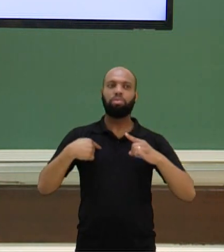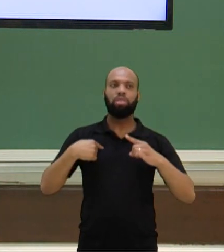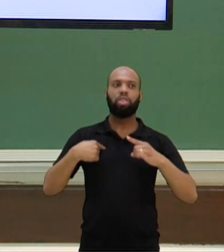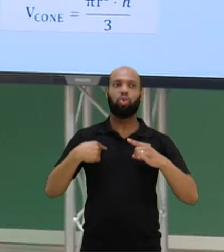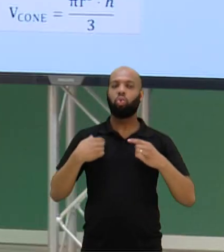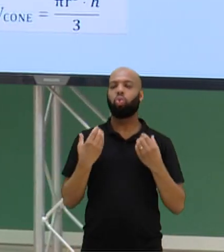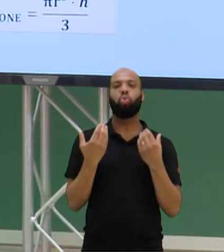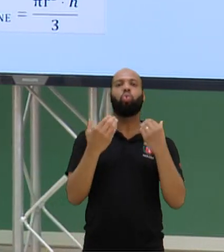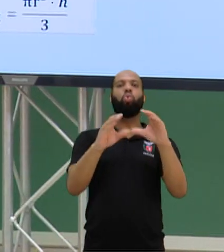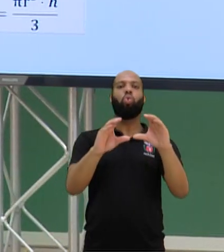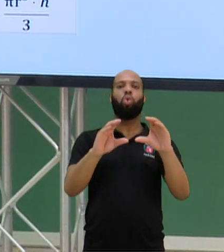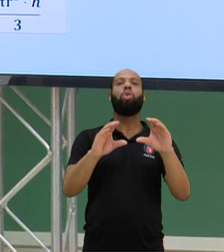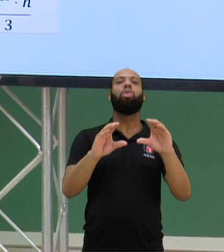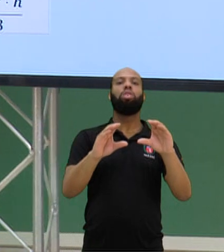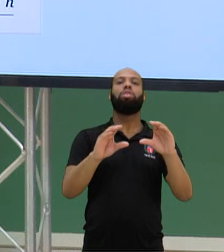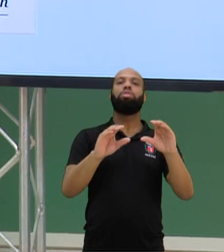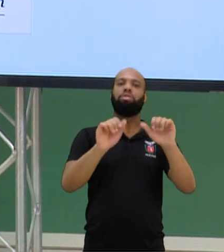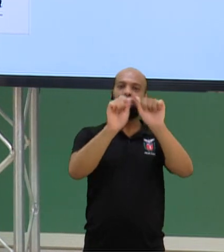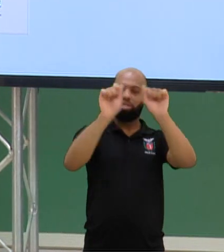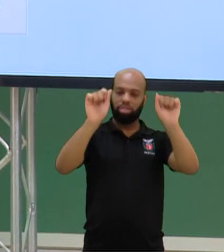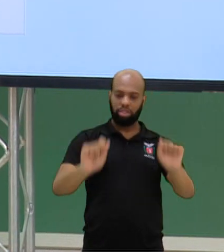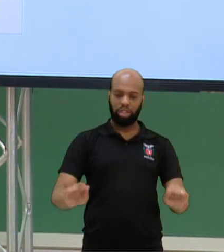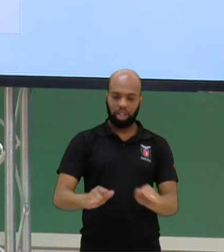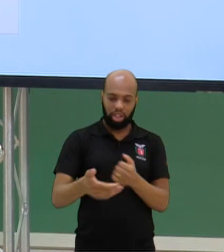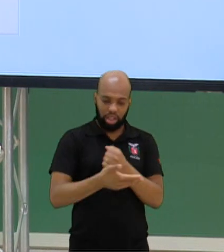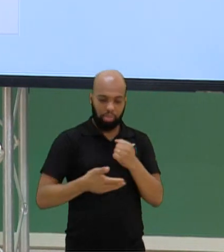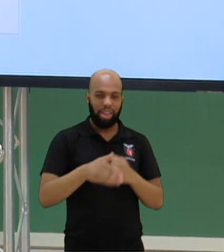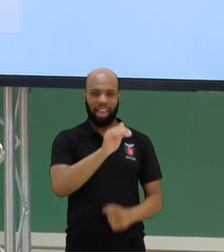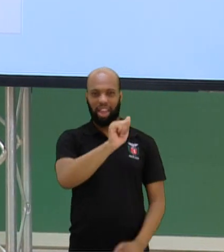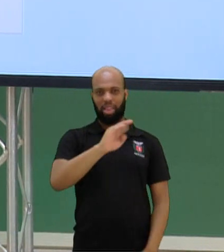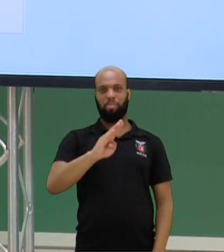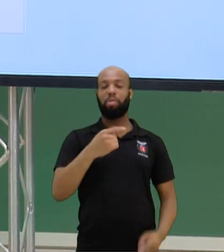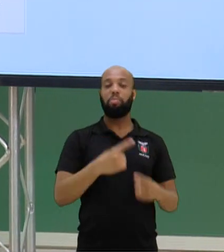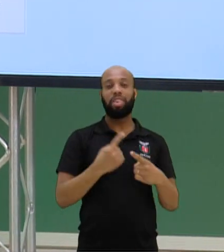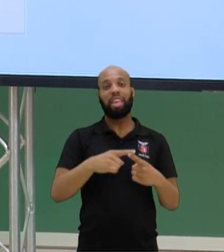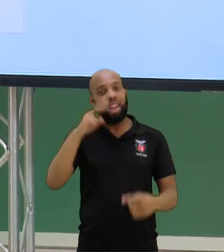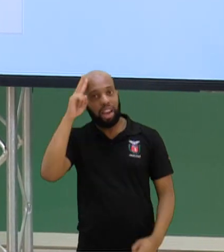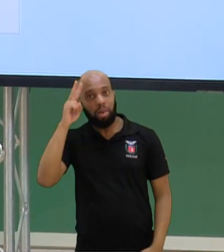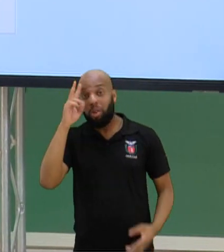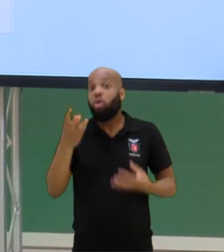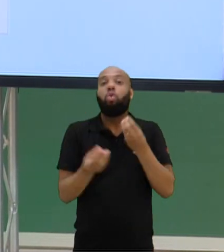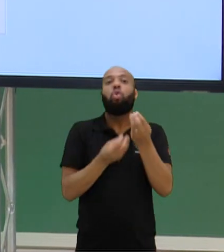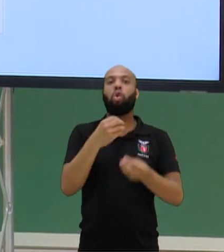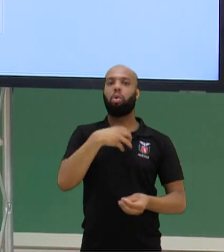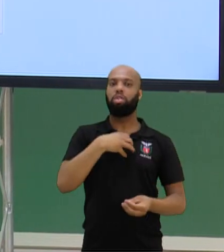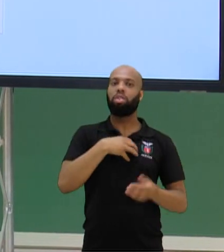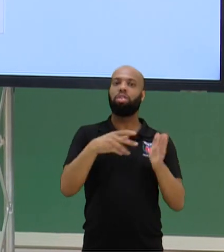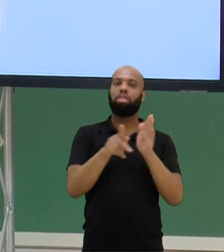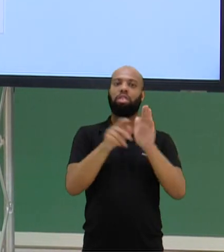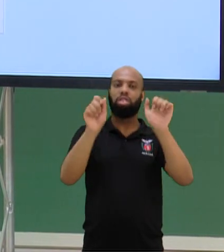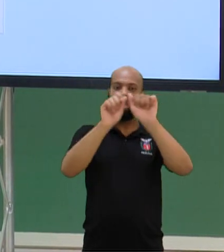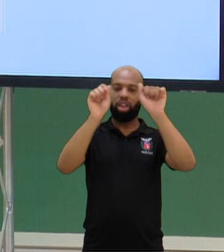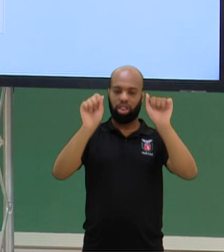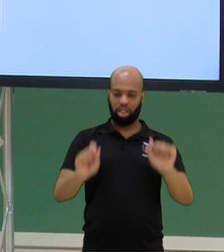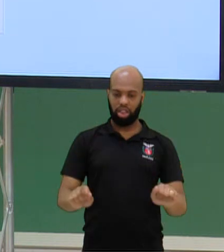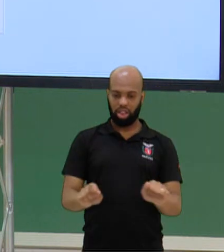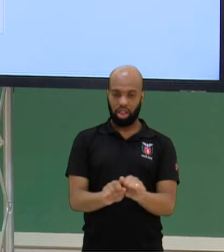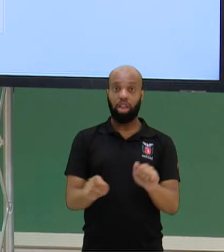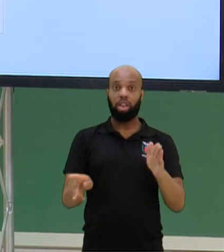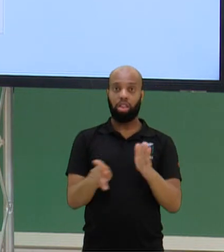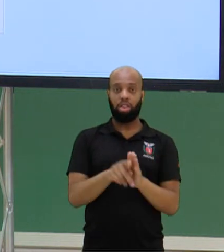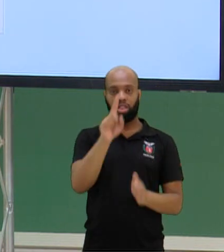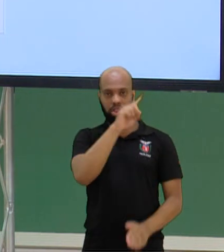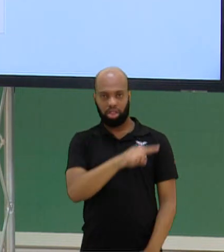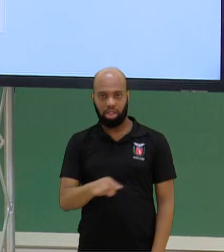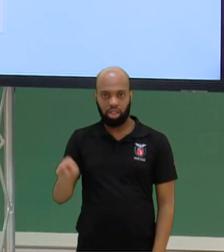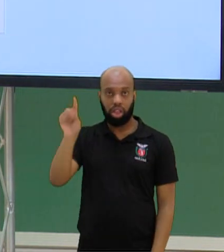a área da base para a gente lembrar aqui mesmo. Não coloquei a B, porque para a gente lembrar da área ali do círculo, que é outra área importante que vocês